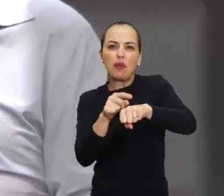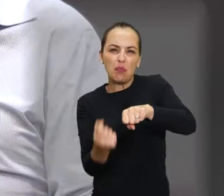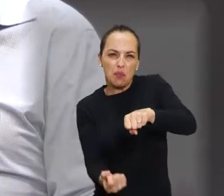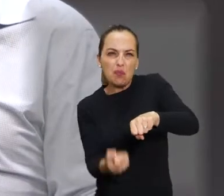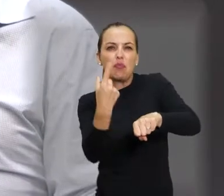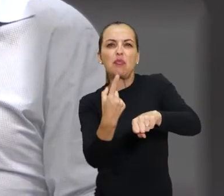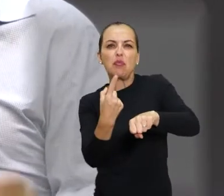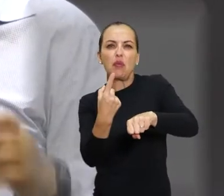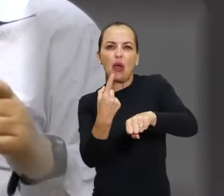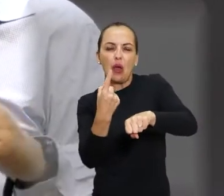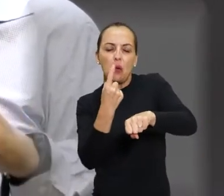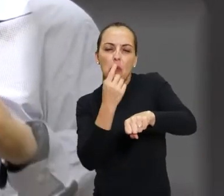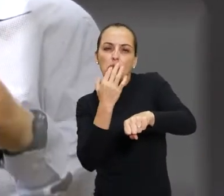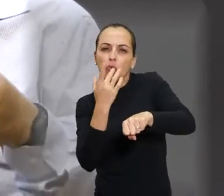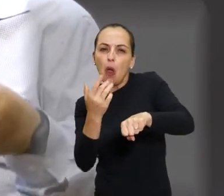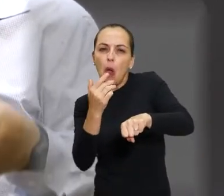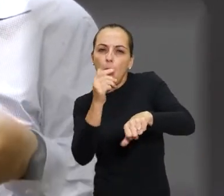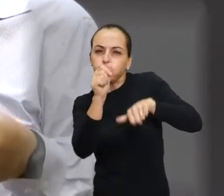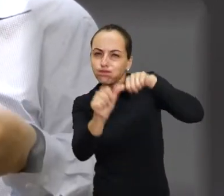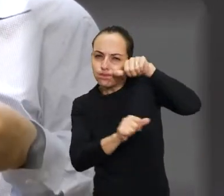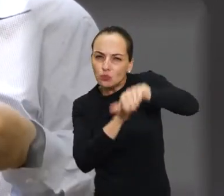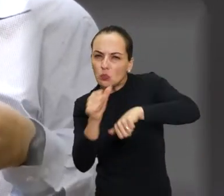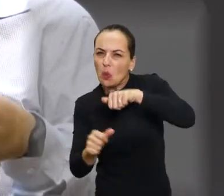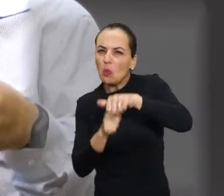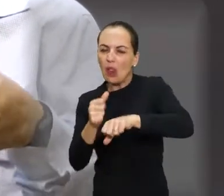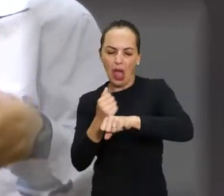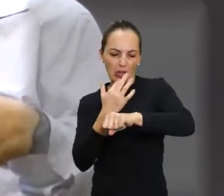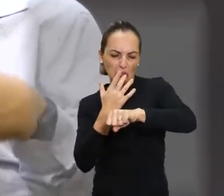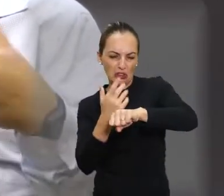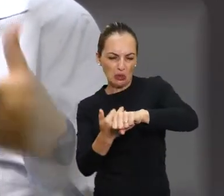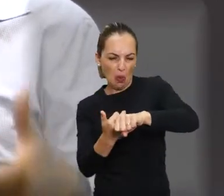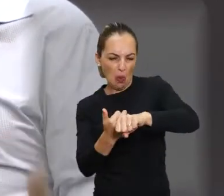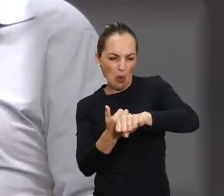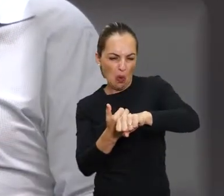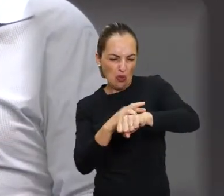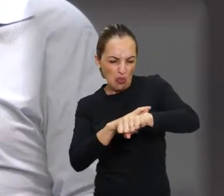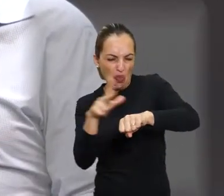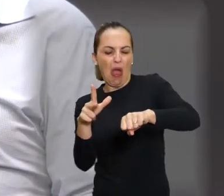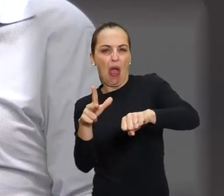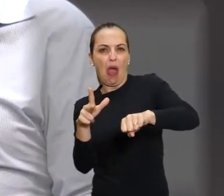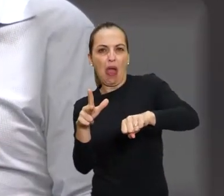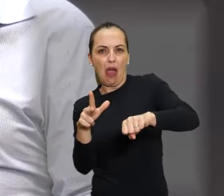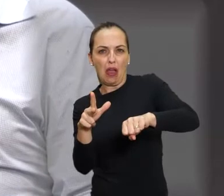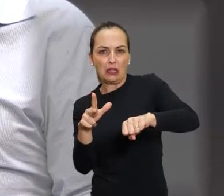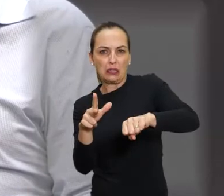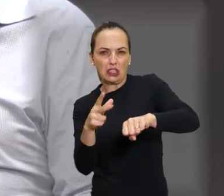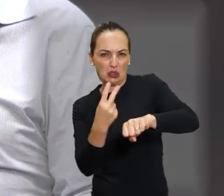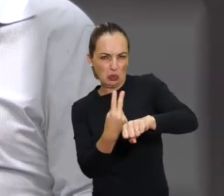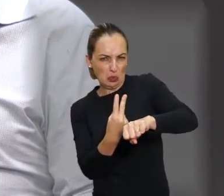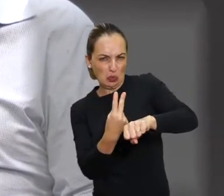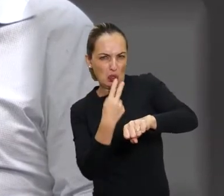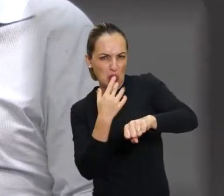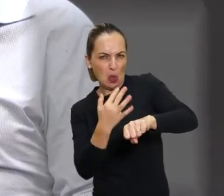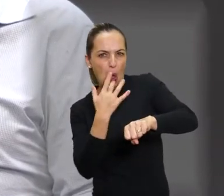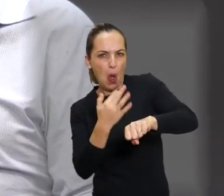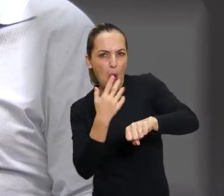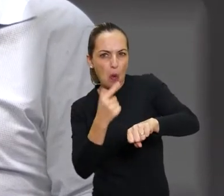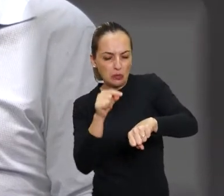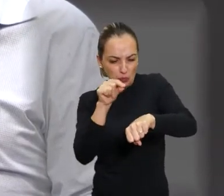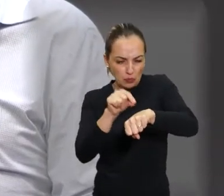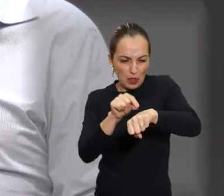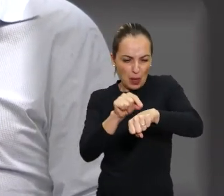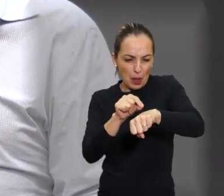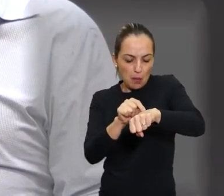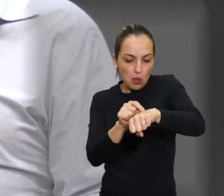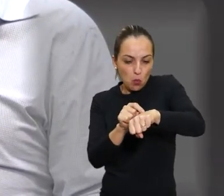estrelada, se a coloração começar a mudar, e principalmente tiver mais do que 2 colorações naquela pinta que você já